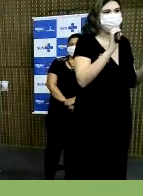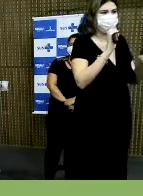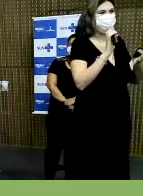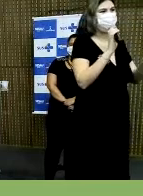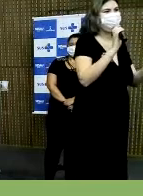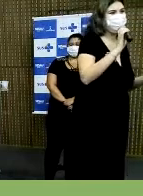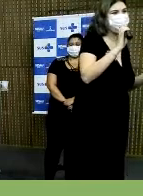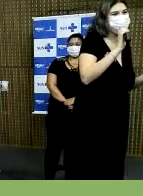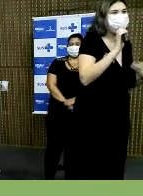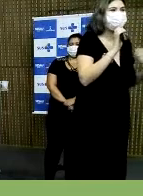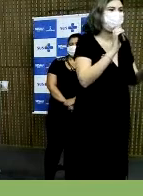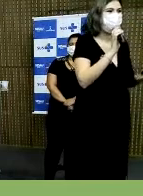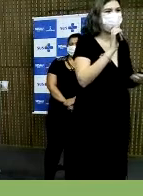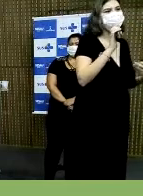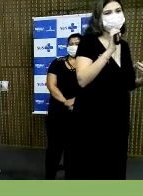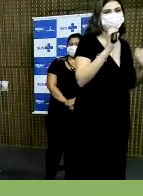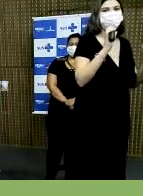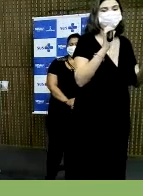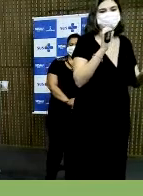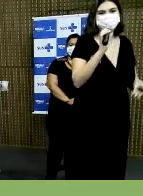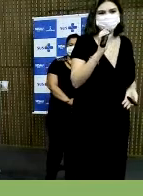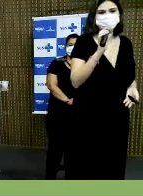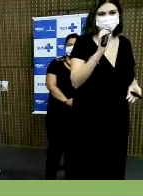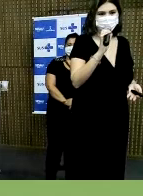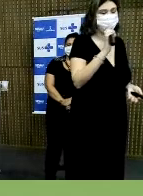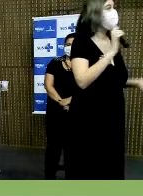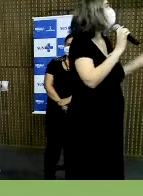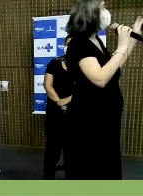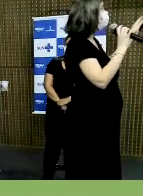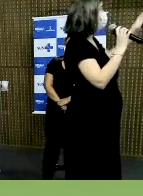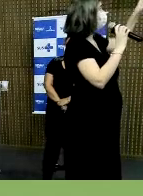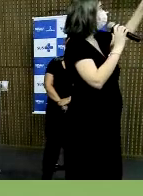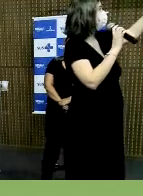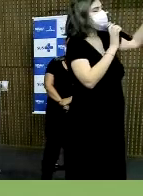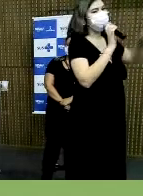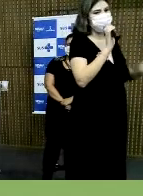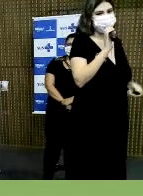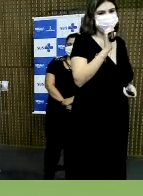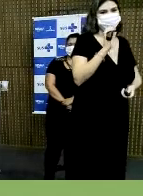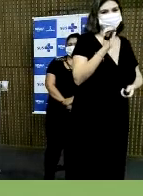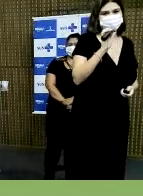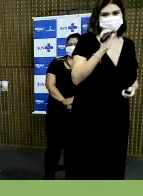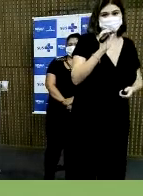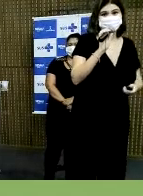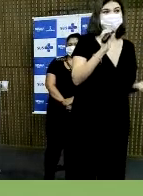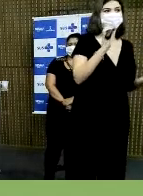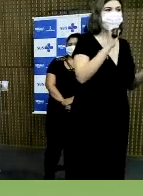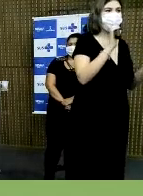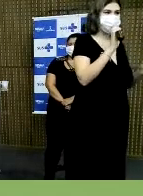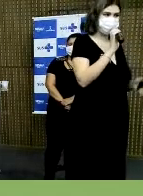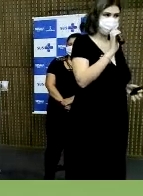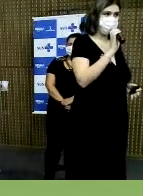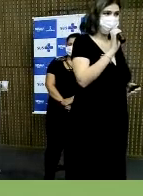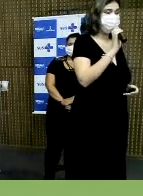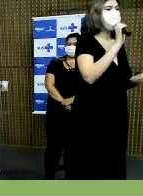essa dificuldade de eles aceitarem ou quererem aderir a esse tratamento. Porém, nós já temos uma lista nesse primeiro semestre com